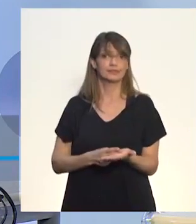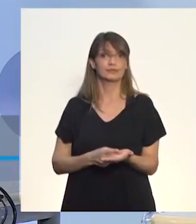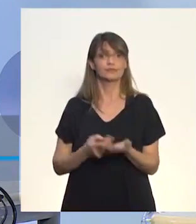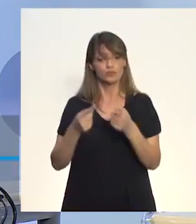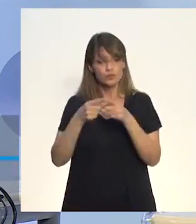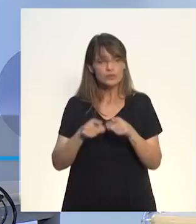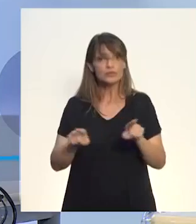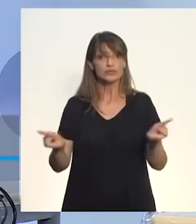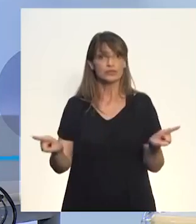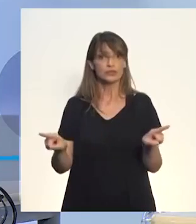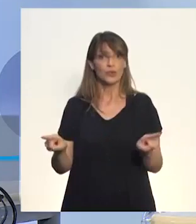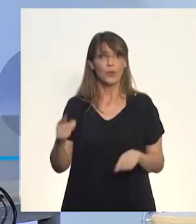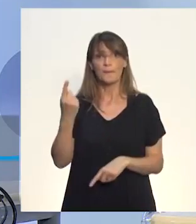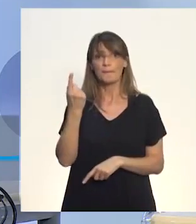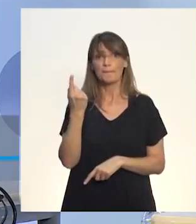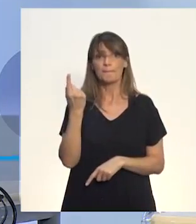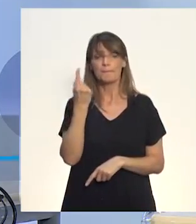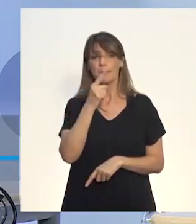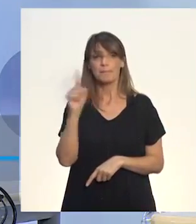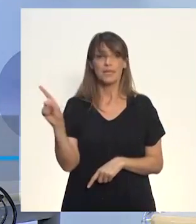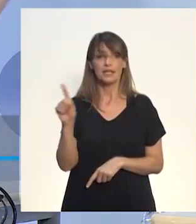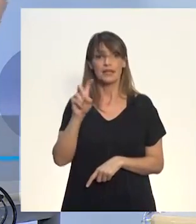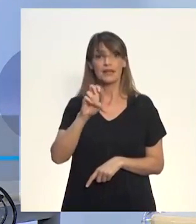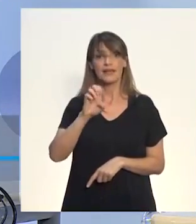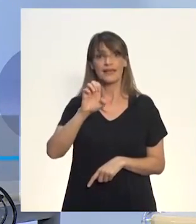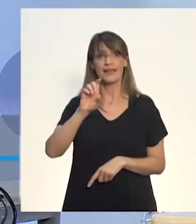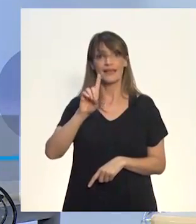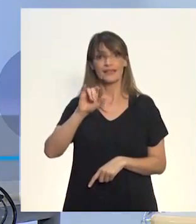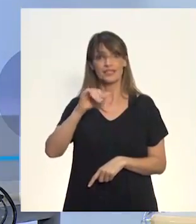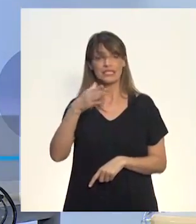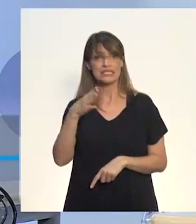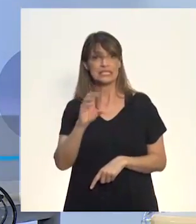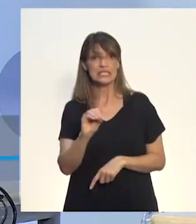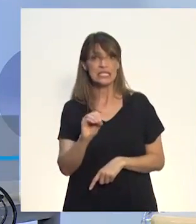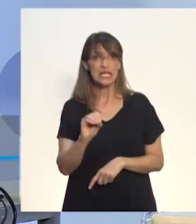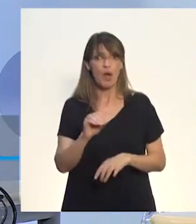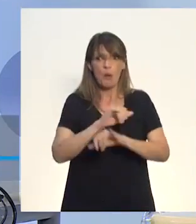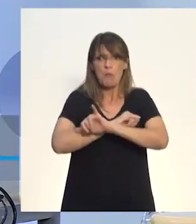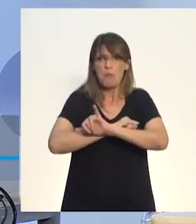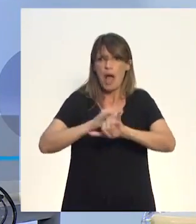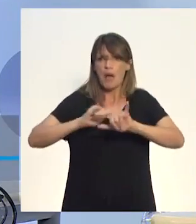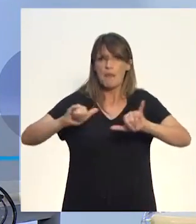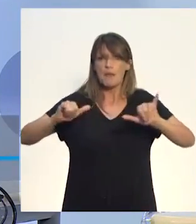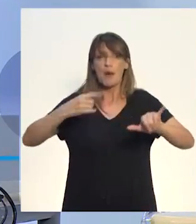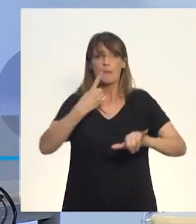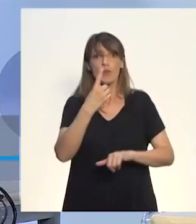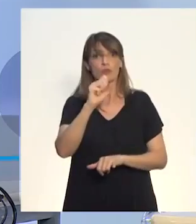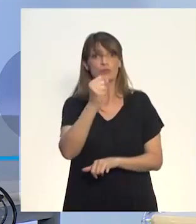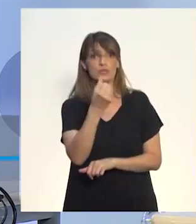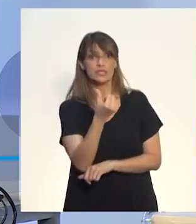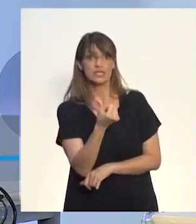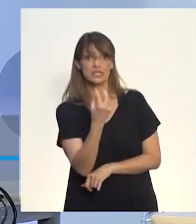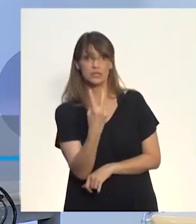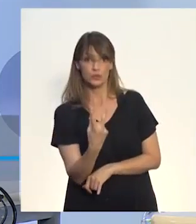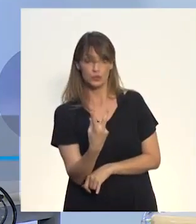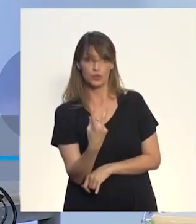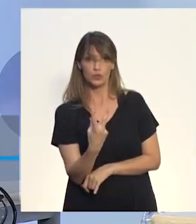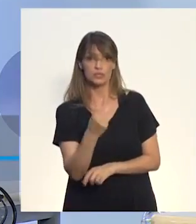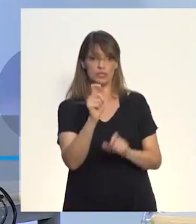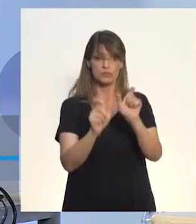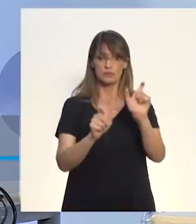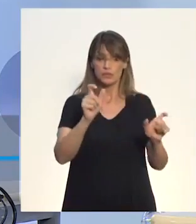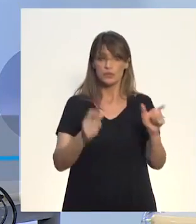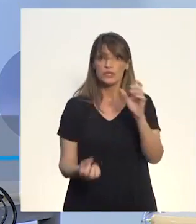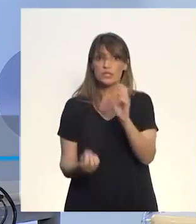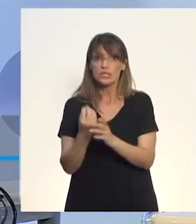obra, primeira edição, nossa, Victor Hugo está lançando nova obra, tal, 1862, os editores